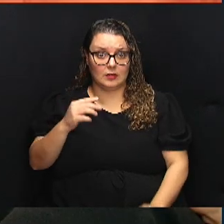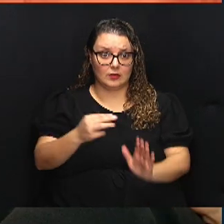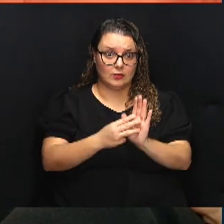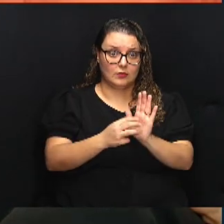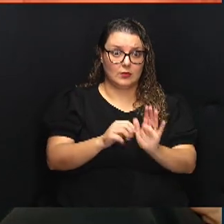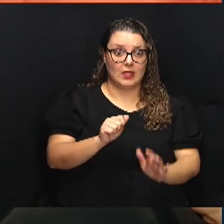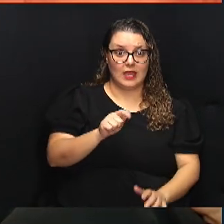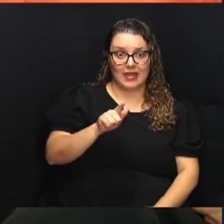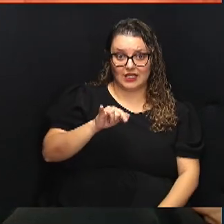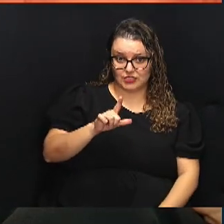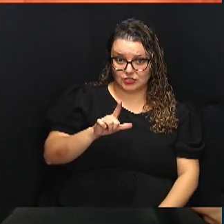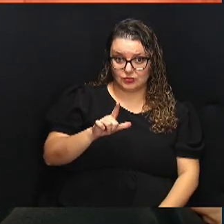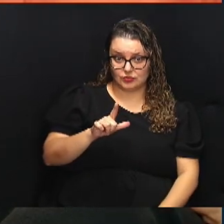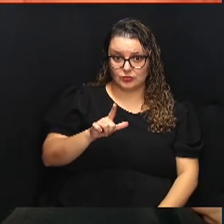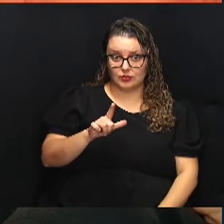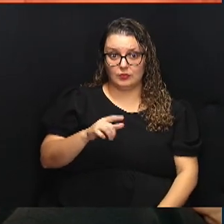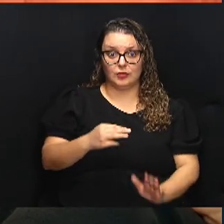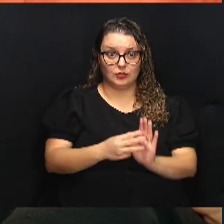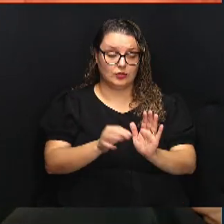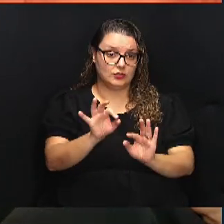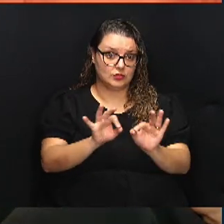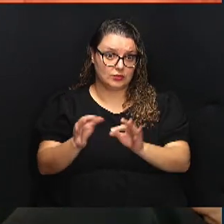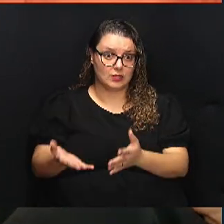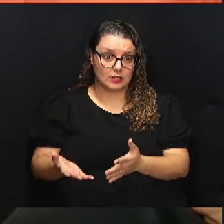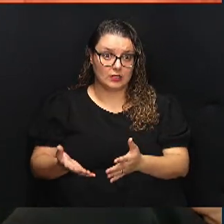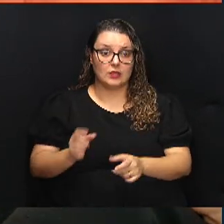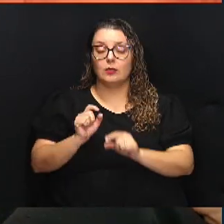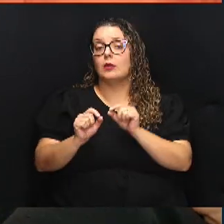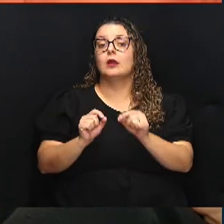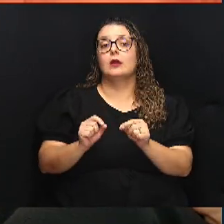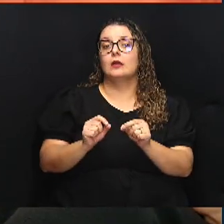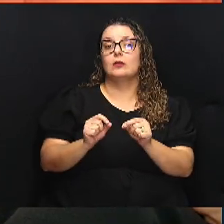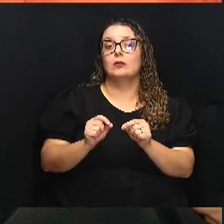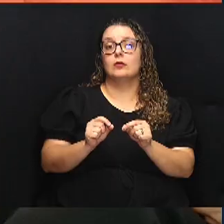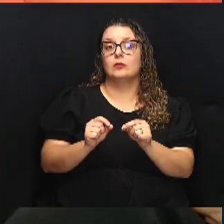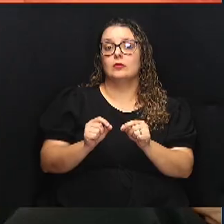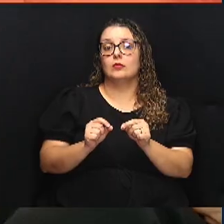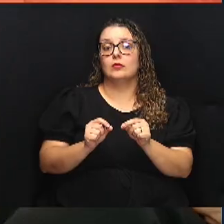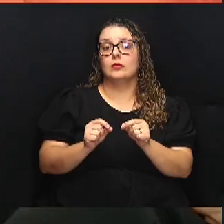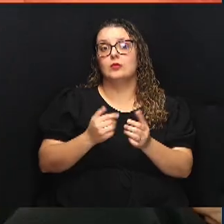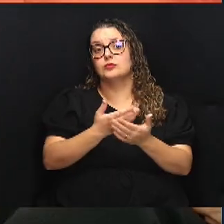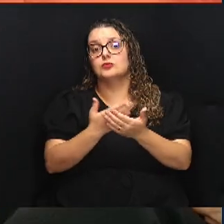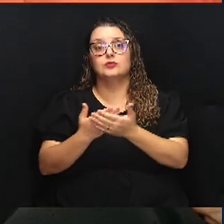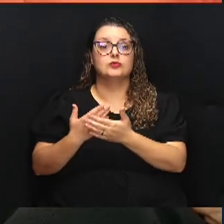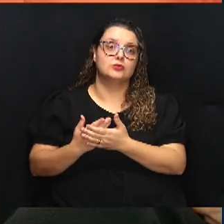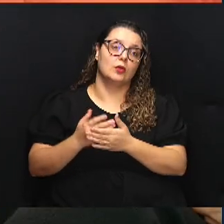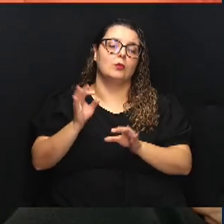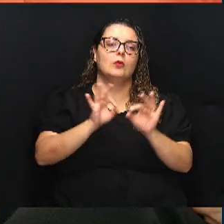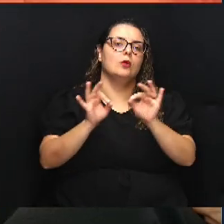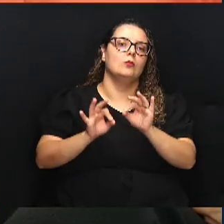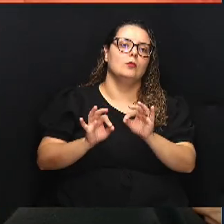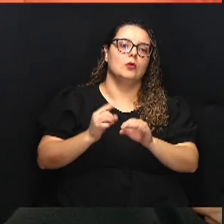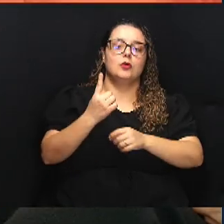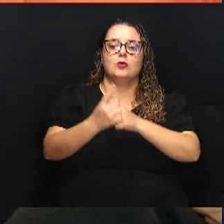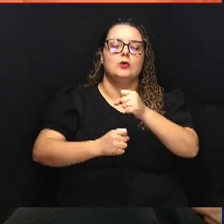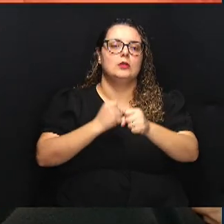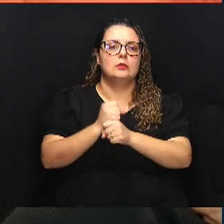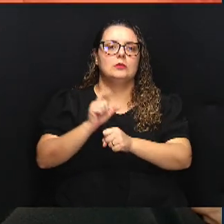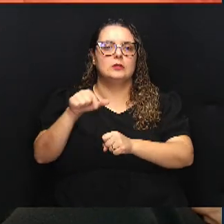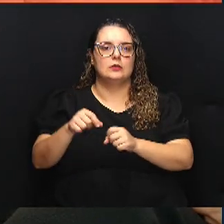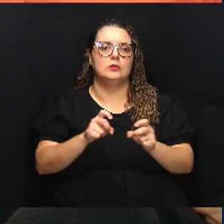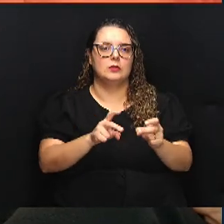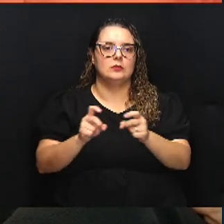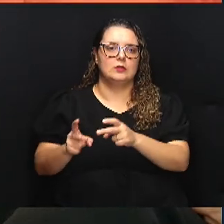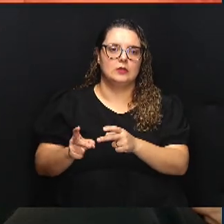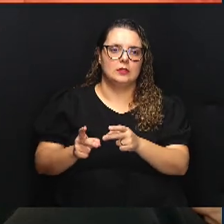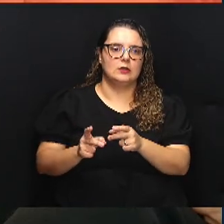ágil, uma metodologia de projeto, que é nada mais é do que você, em vez de eu estudar e montar um produto por um ano para depois vender, você quebra